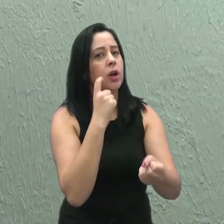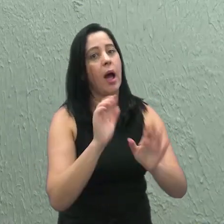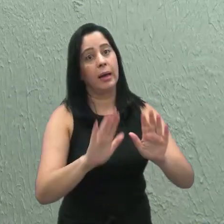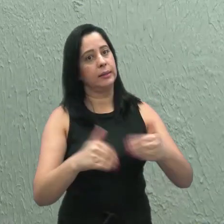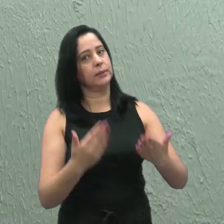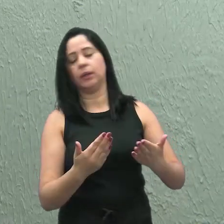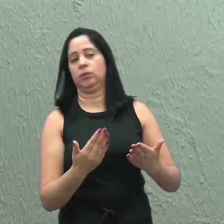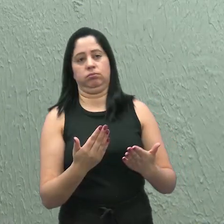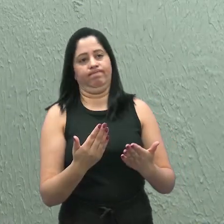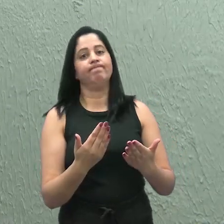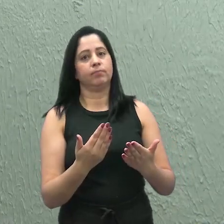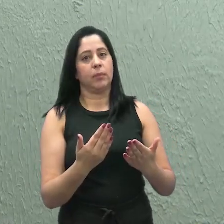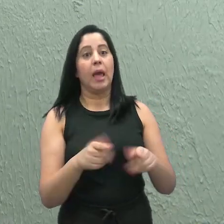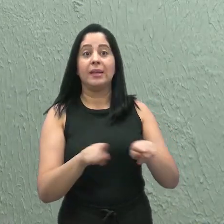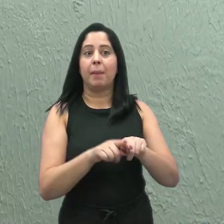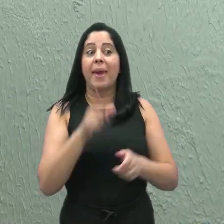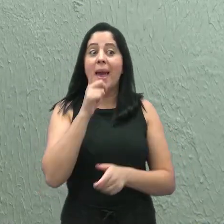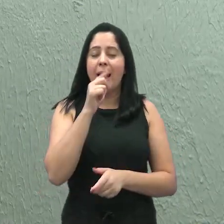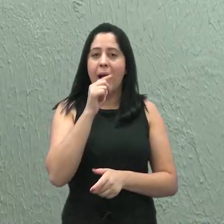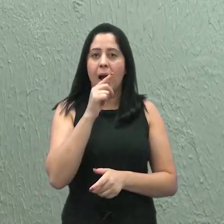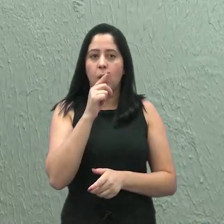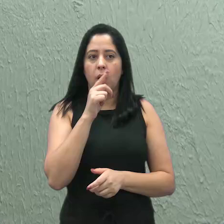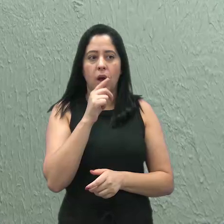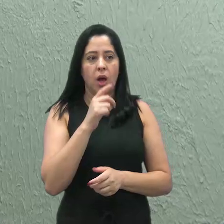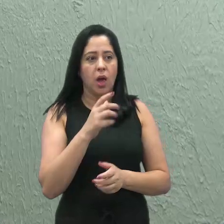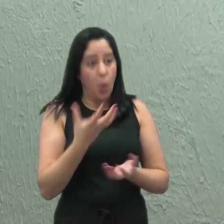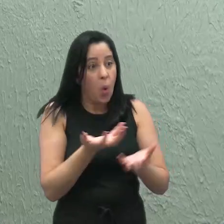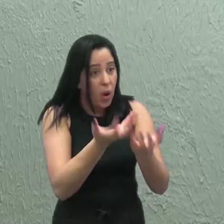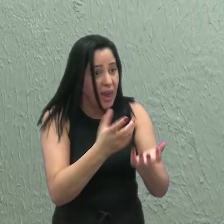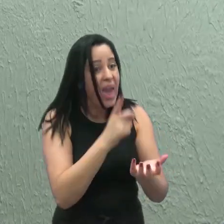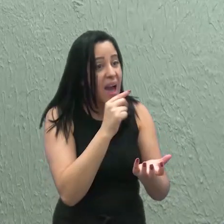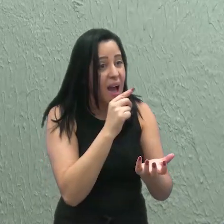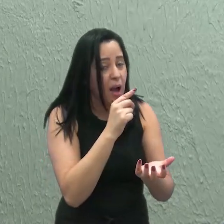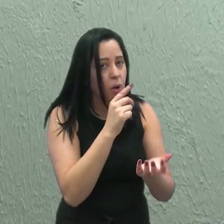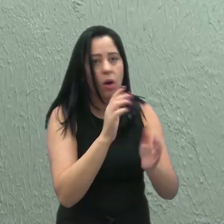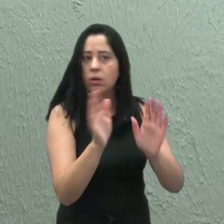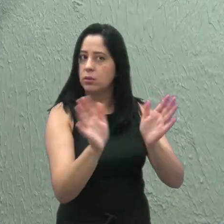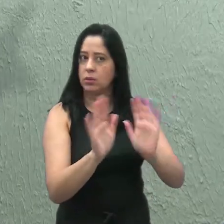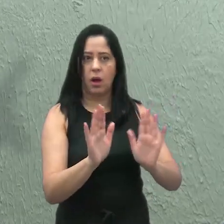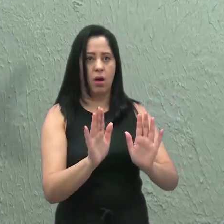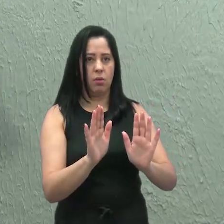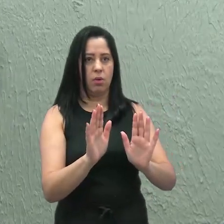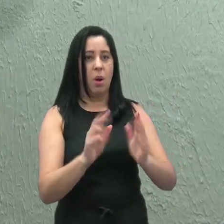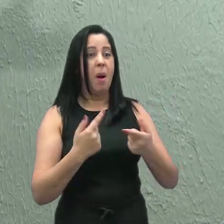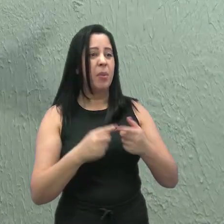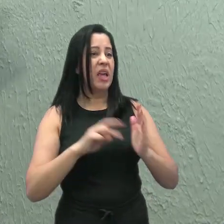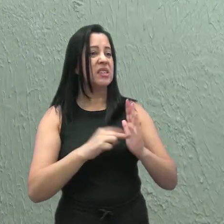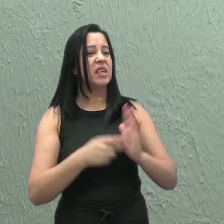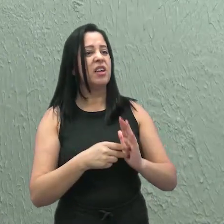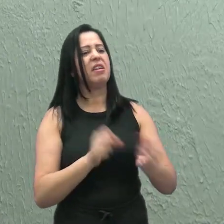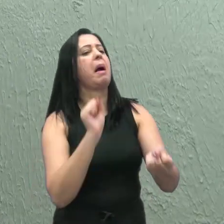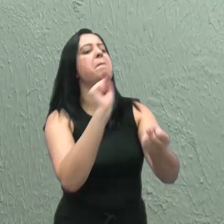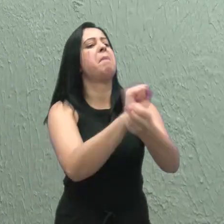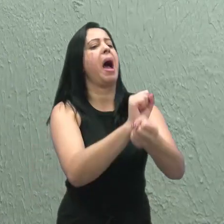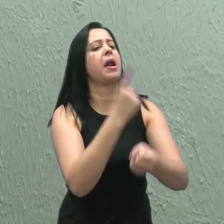a gente nunca faz isso aqui. A mesma coisa, copo d'água. A gente não oferece um copo d'água, porque senão eu estou querendo dizer para a pessoa, engula seu choro. Então